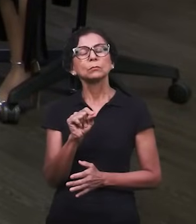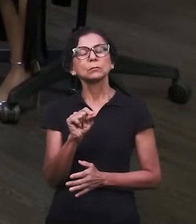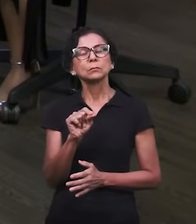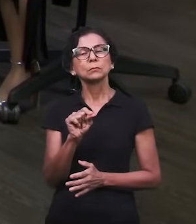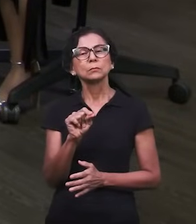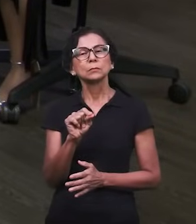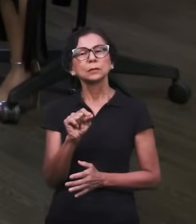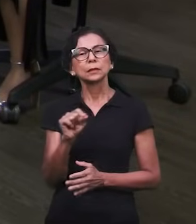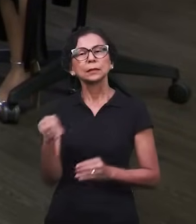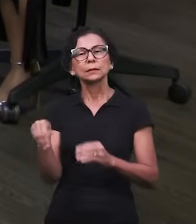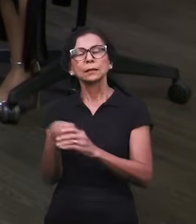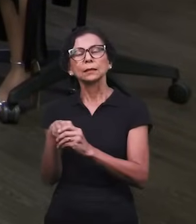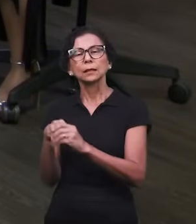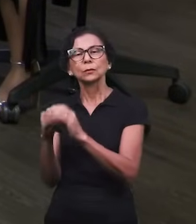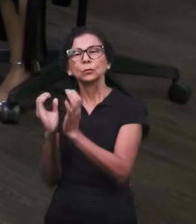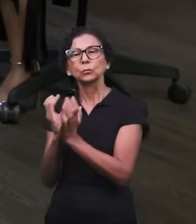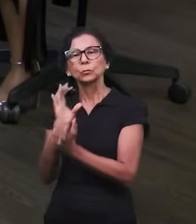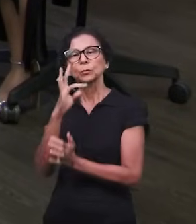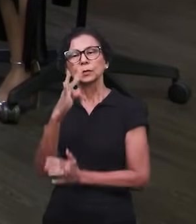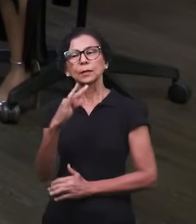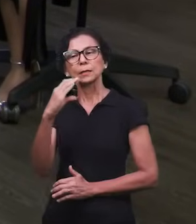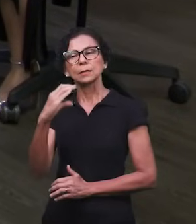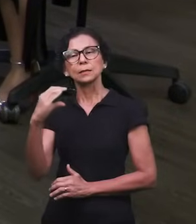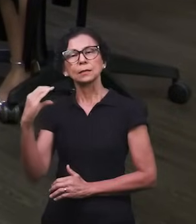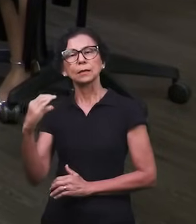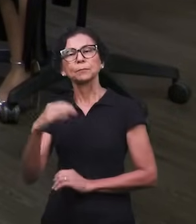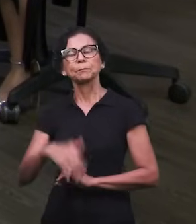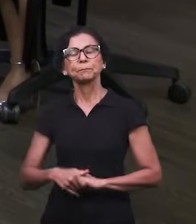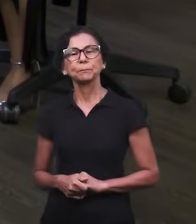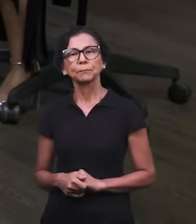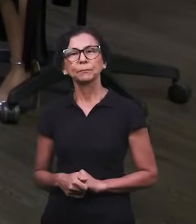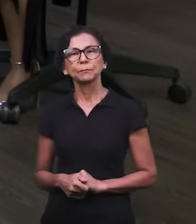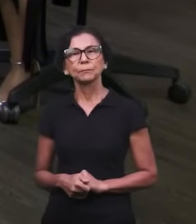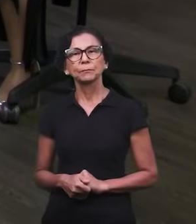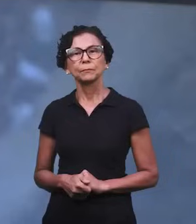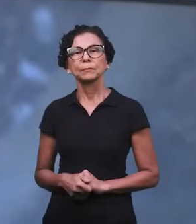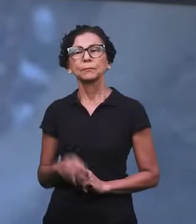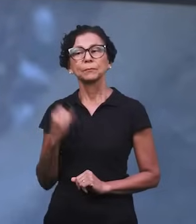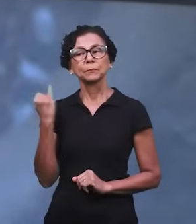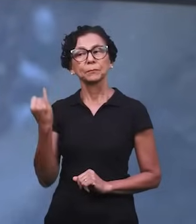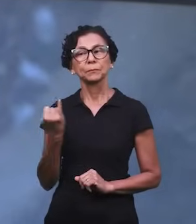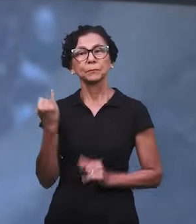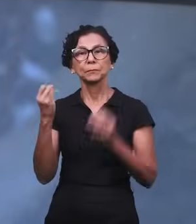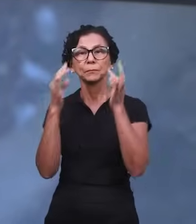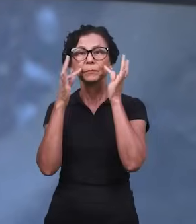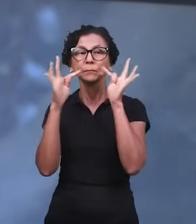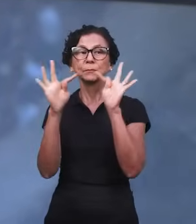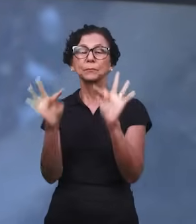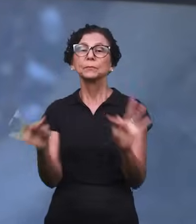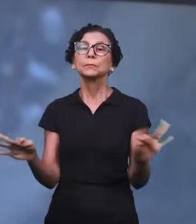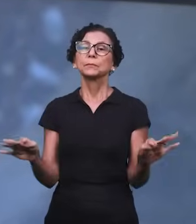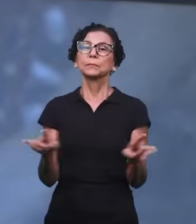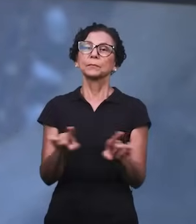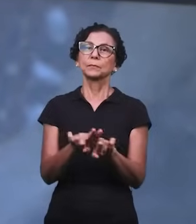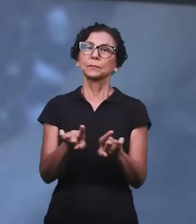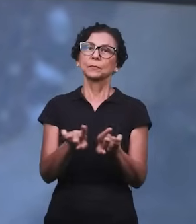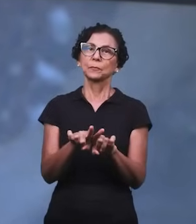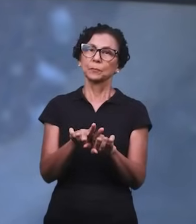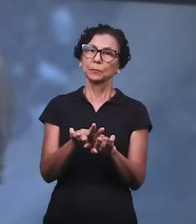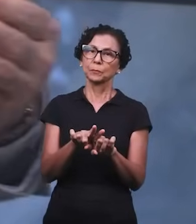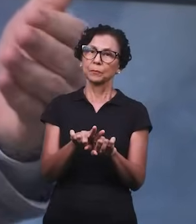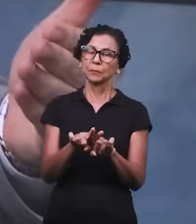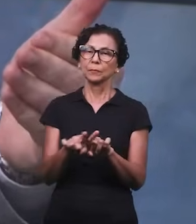Então isso é resultado de posicionamento, de testemunho e, ao mesmo tempo, de